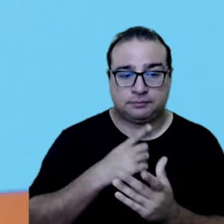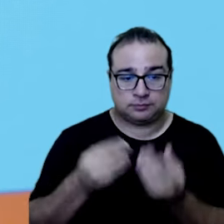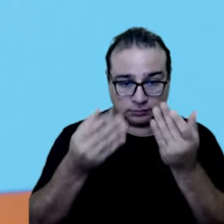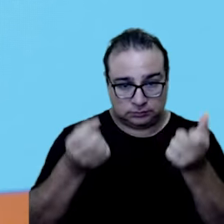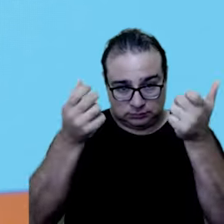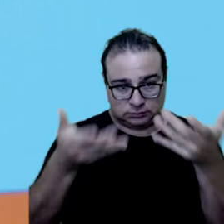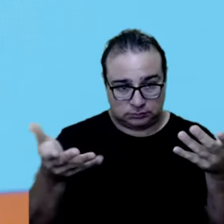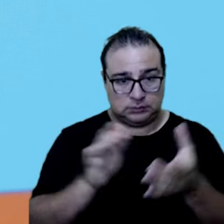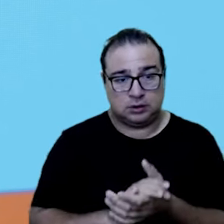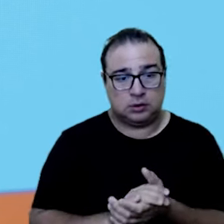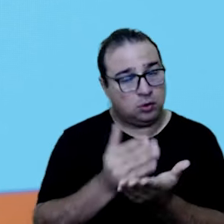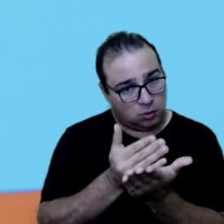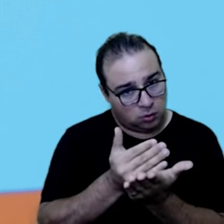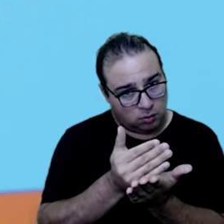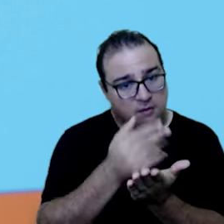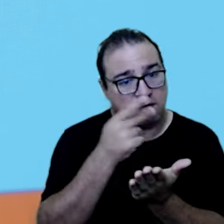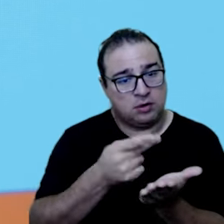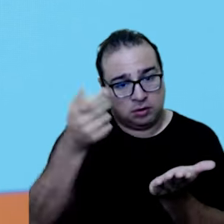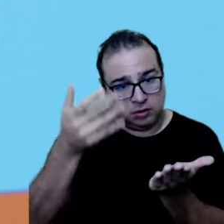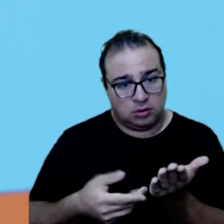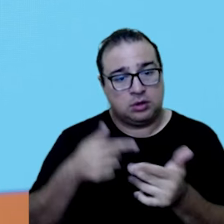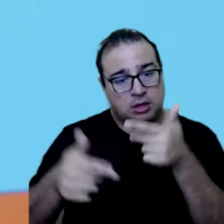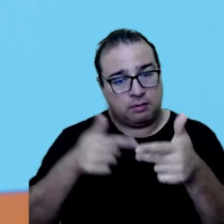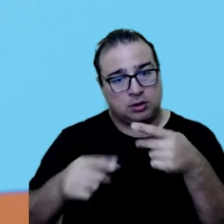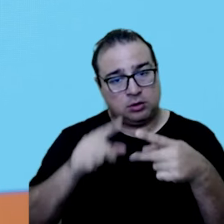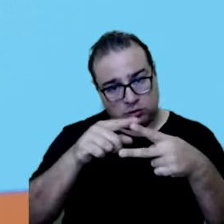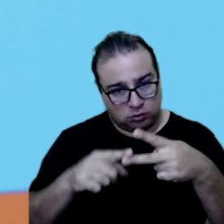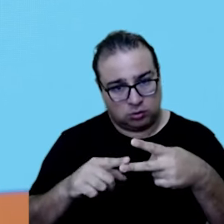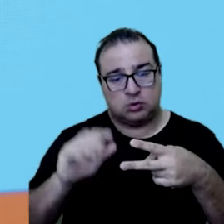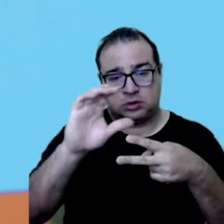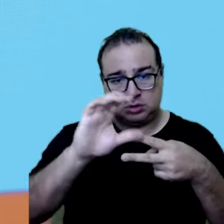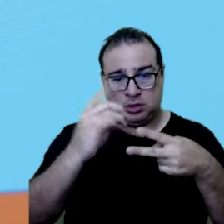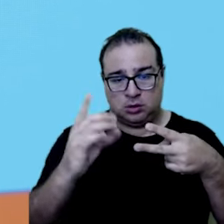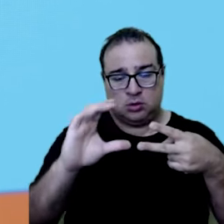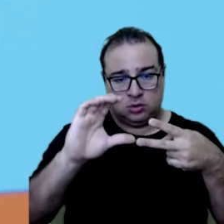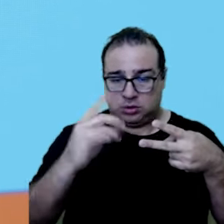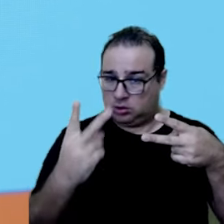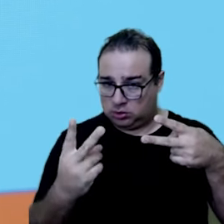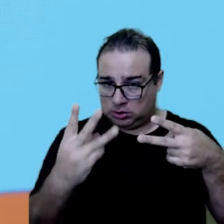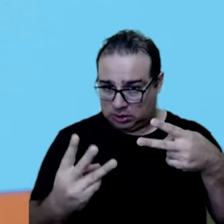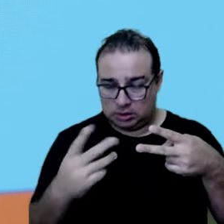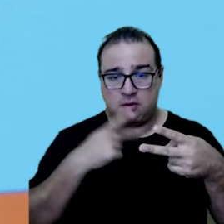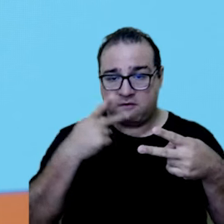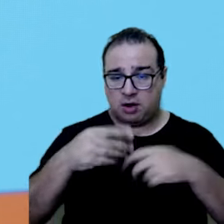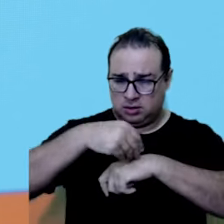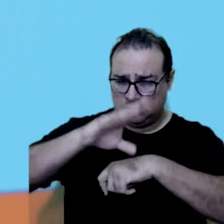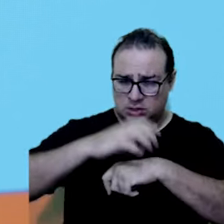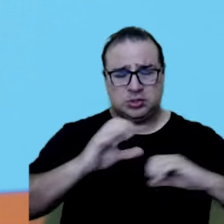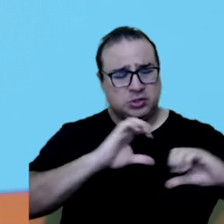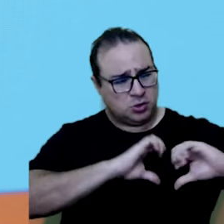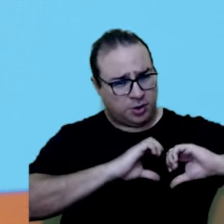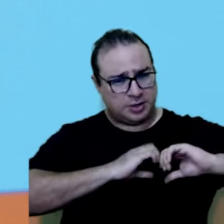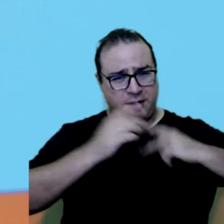trata aqui a Graci no começo ele ela falou funciona com os dois certificados sim mas a dica que eu dou de coração e eu dou